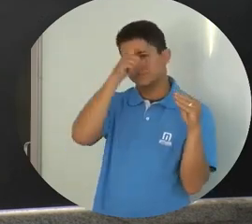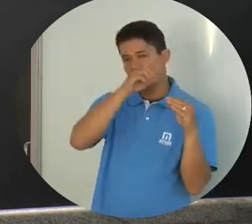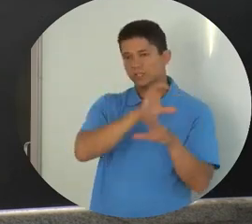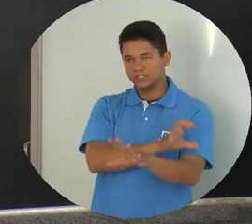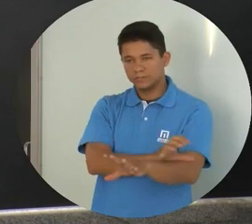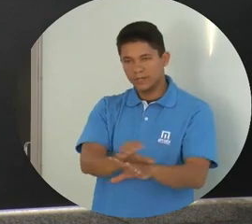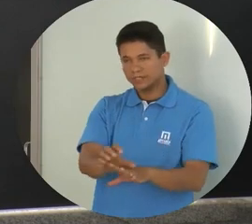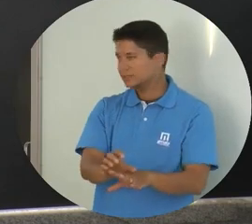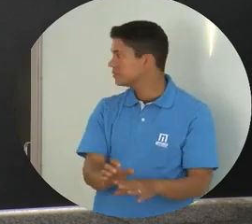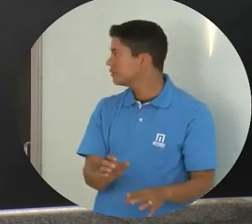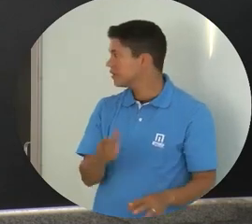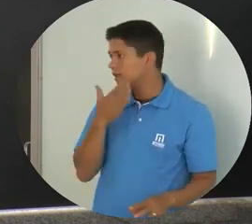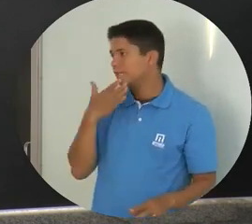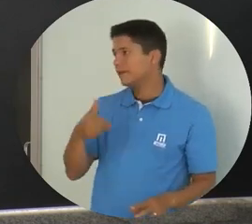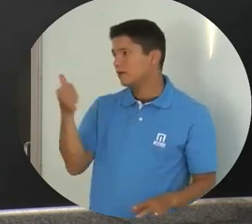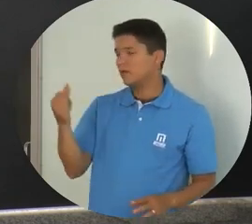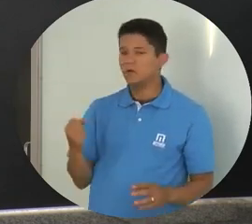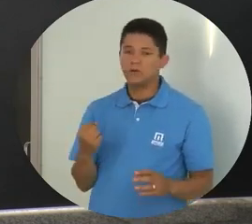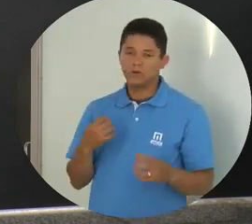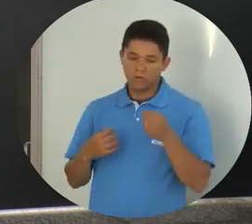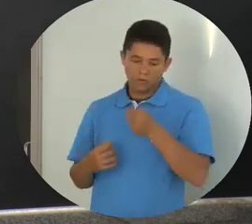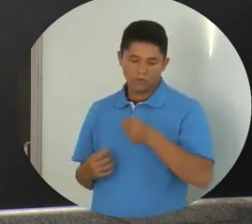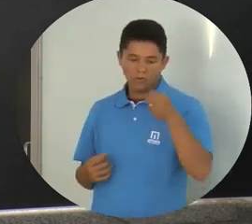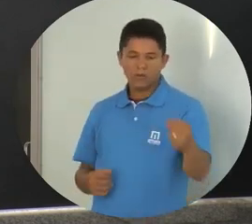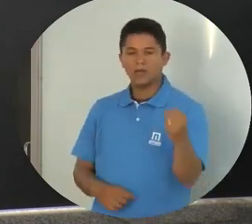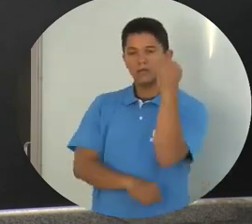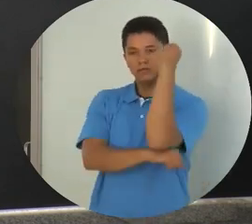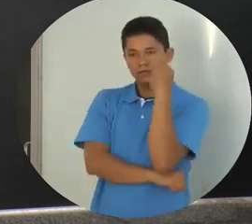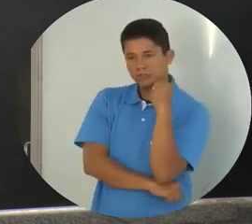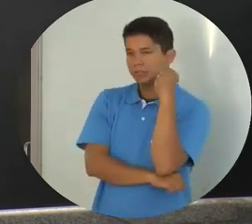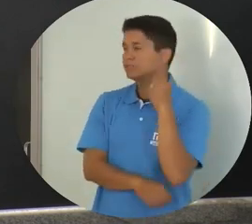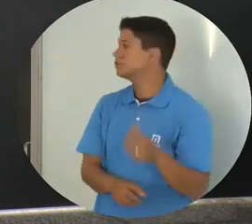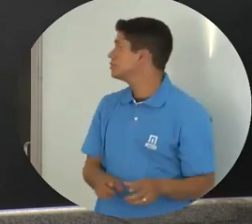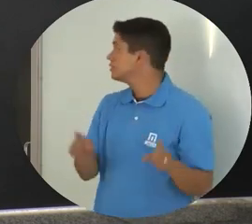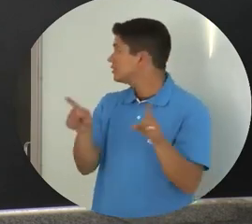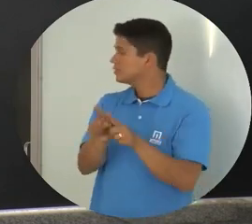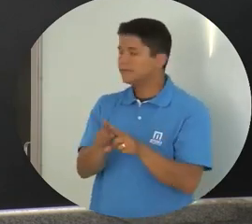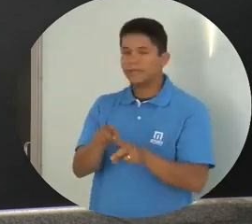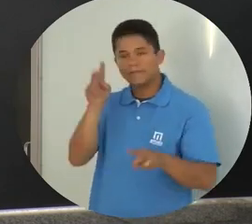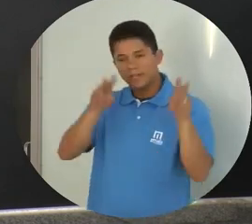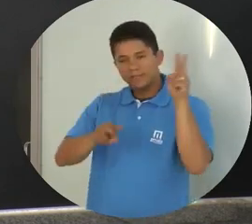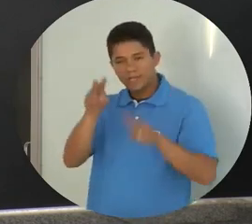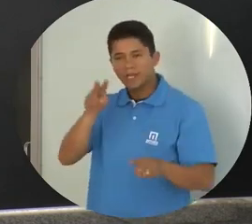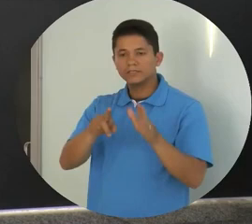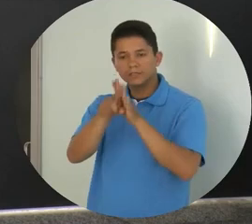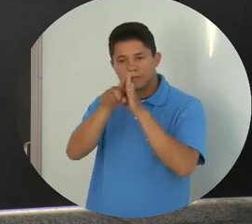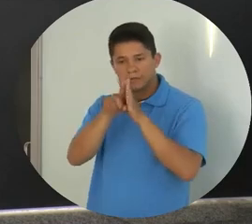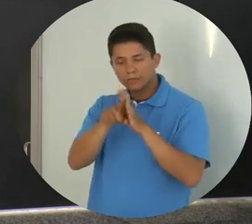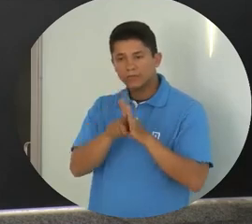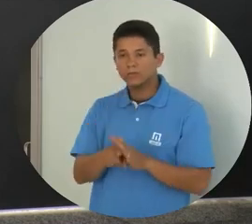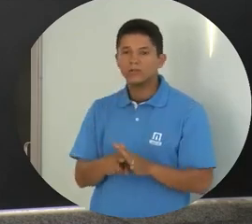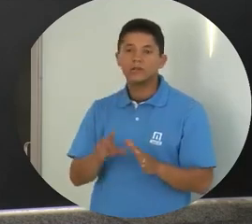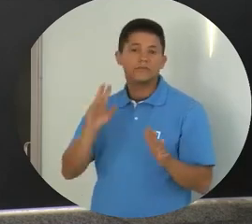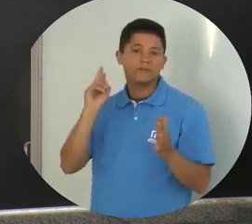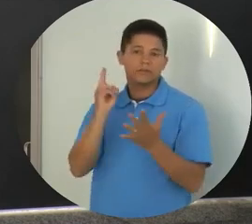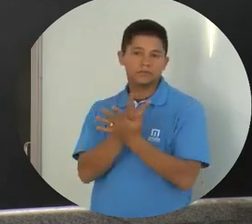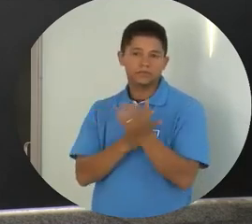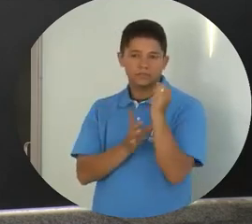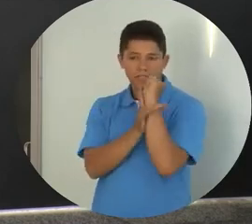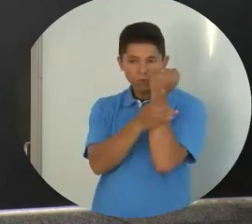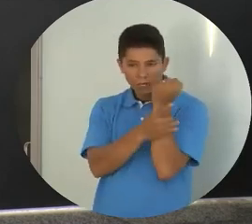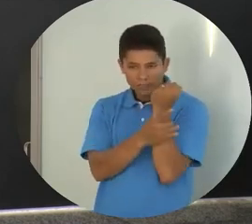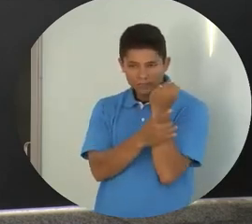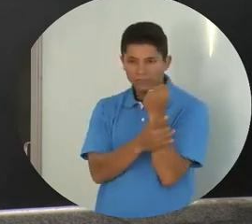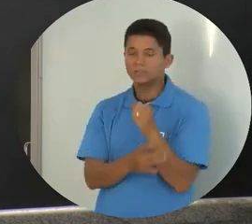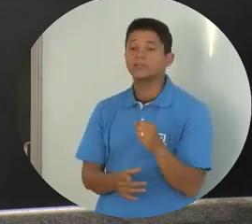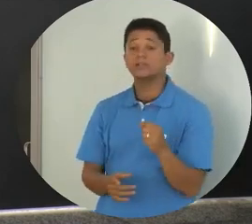massa, caminhe para um tirante. E as verificações acabam que o fator de segurança até da